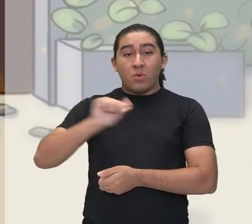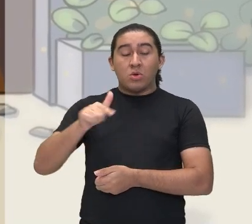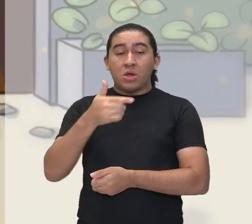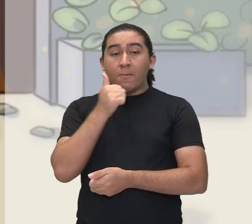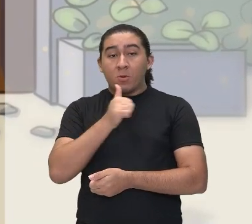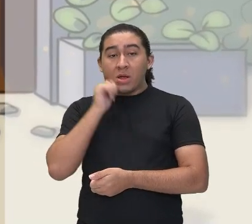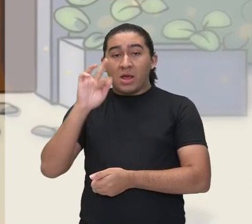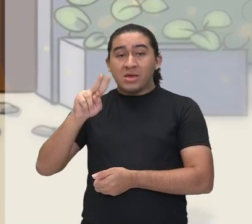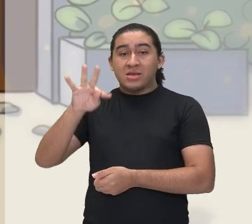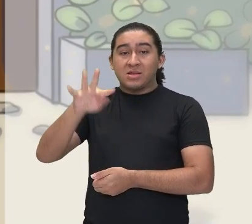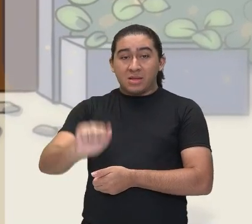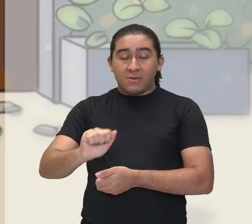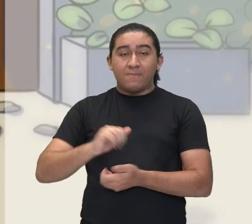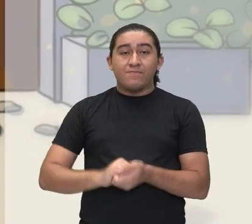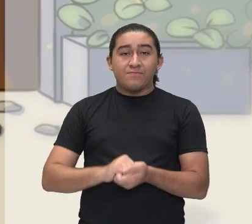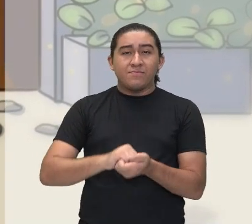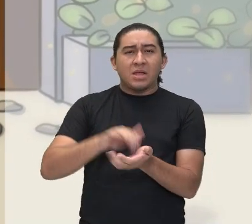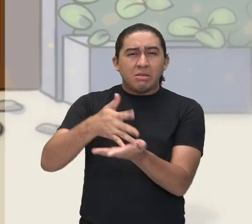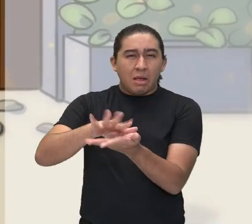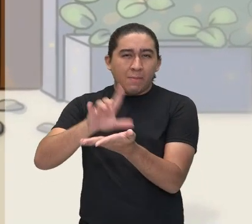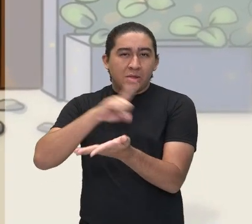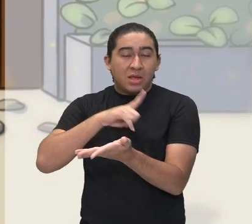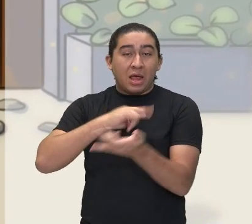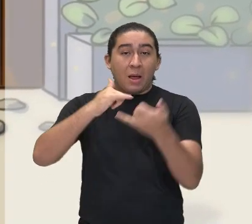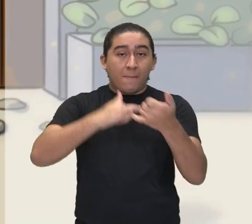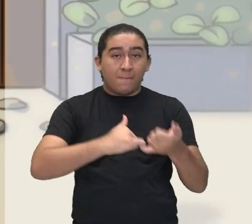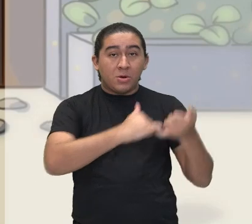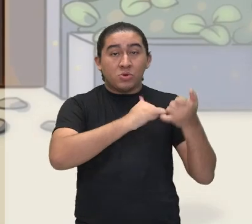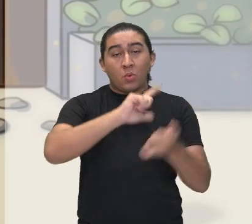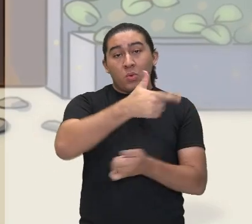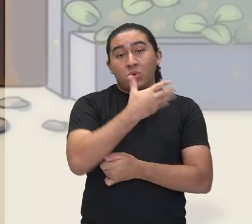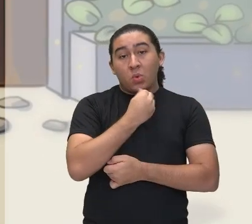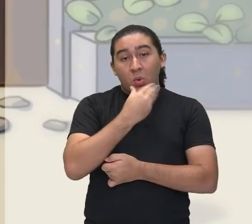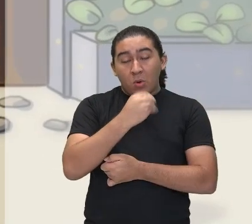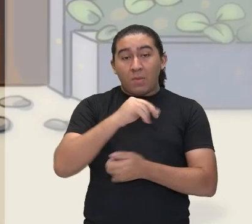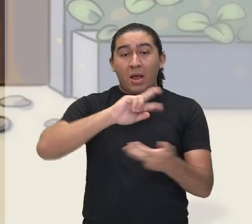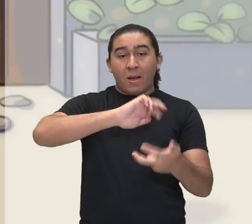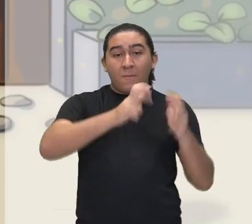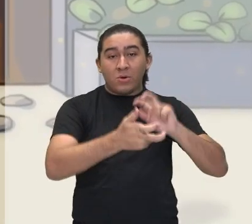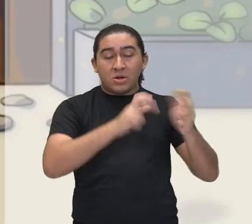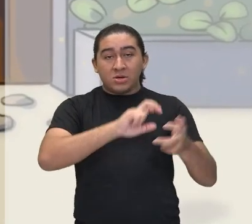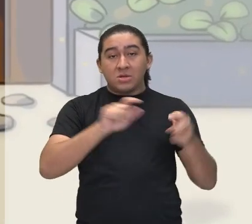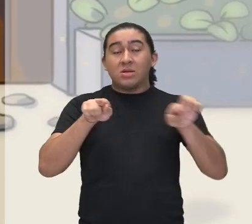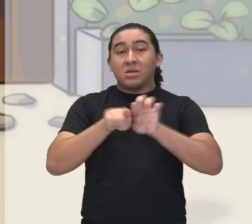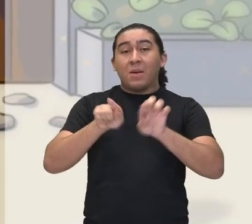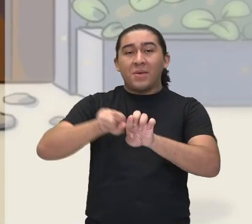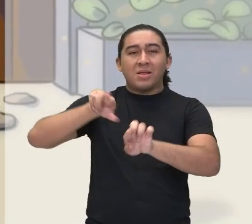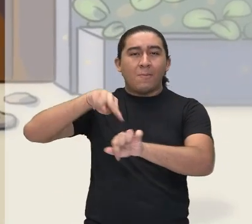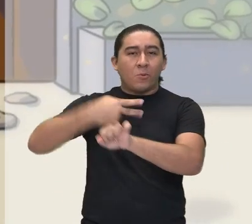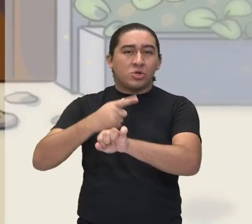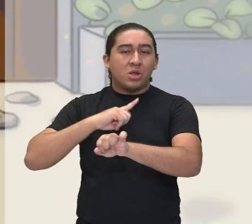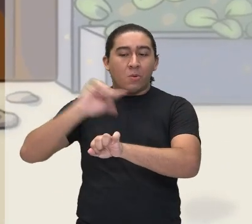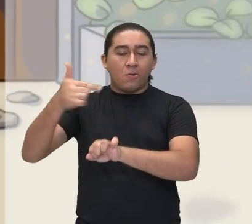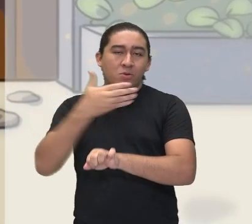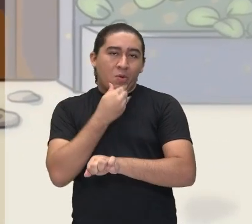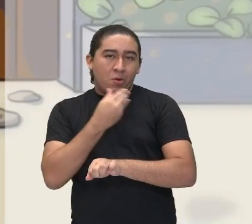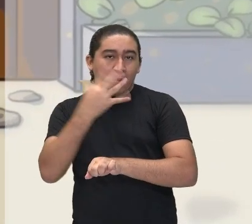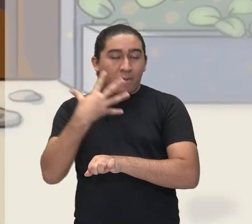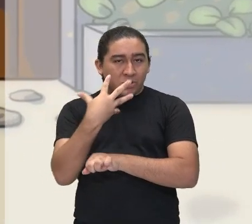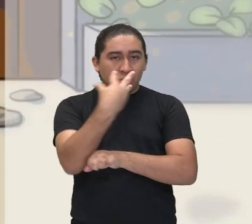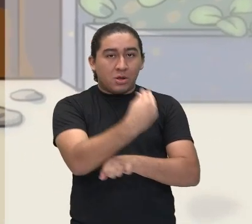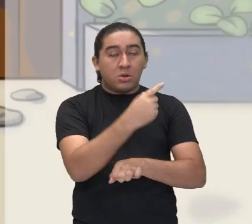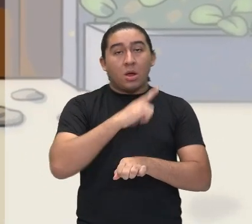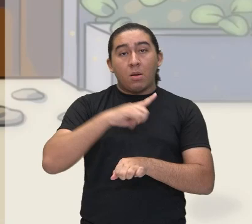bonita e boa de samba. Ela era amante do capoeirista Firmo, mas também conquistou o coração do vizinho, o português